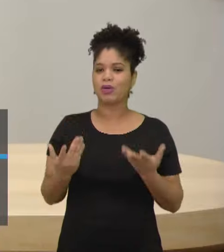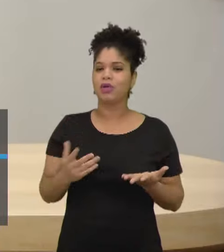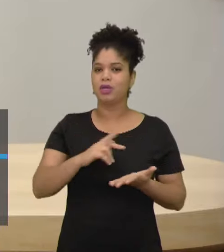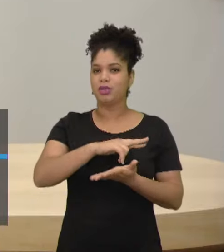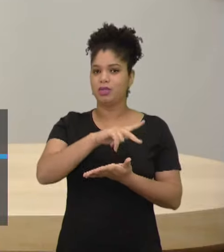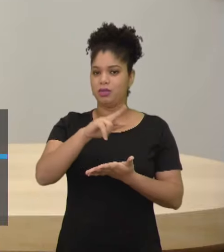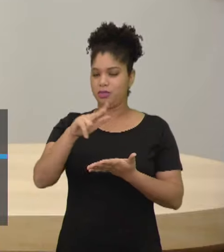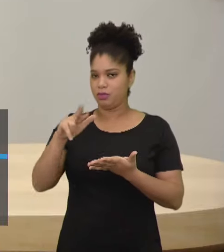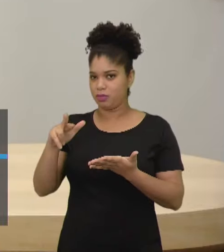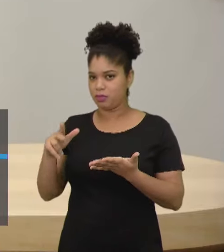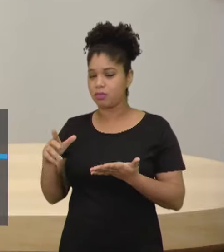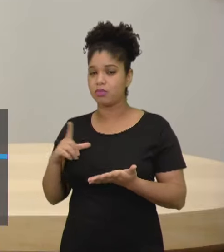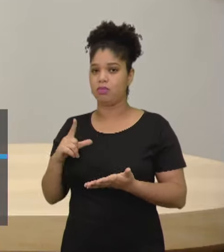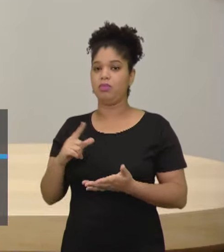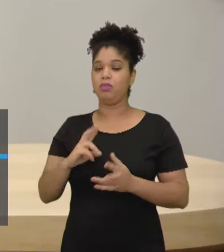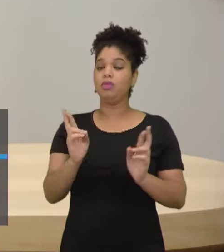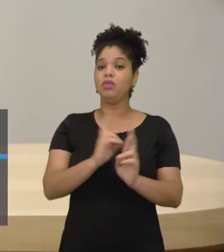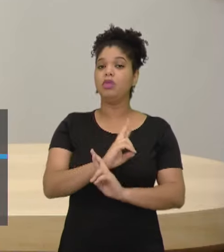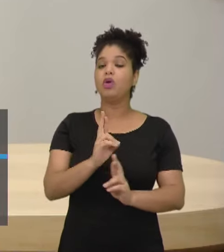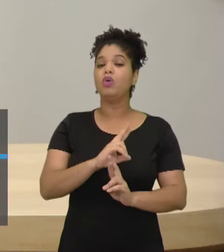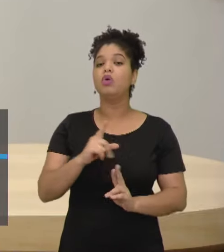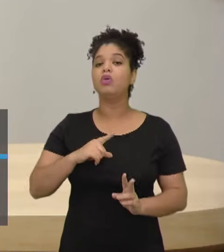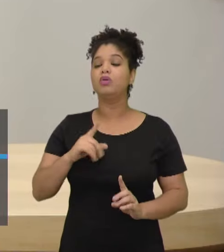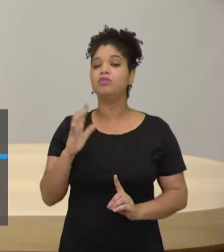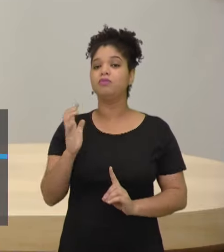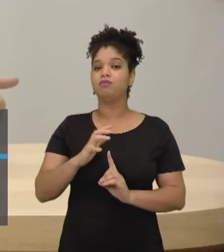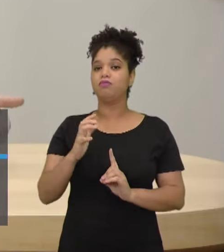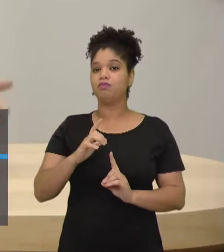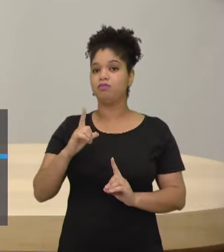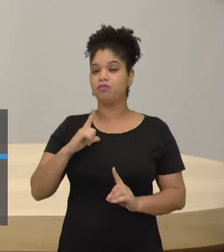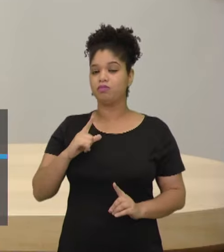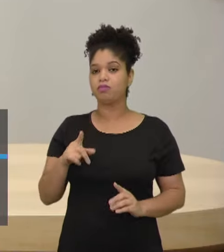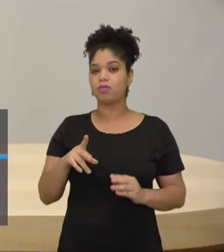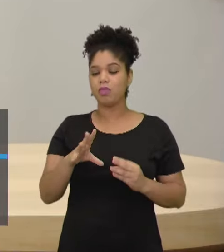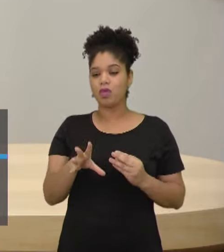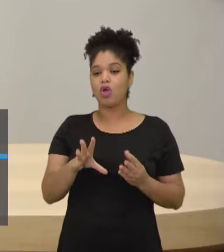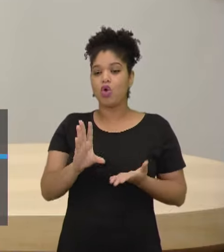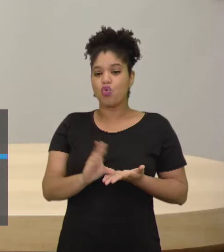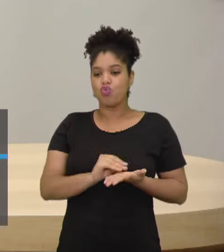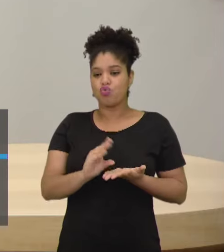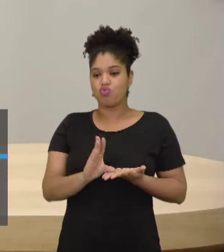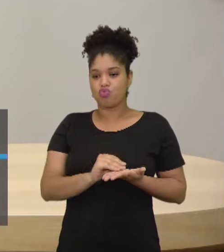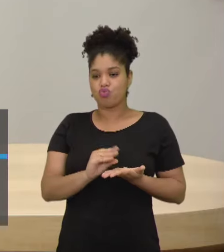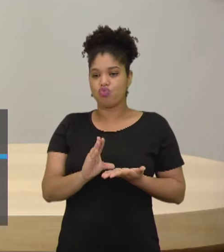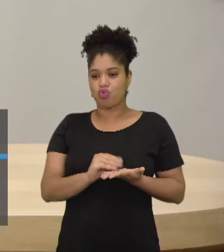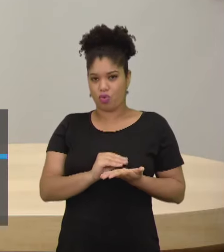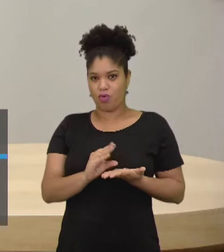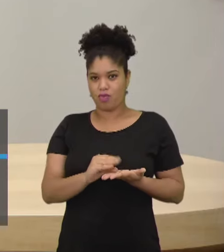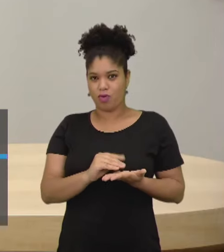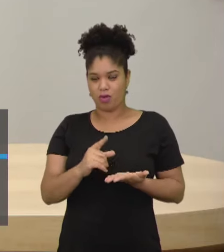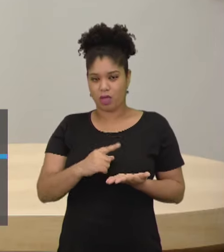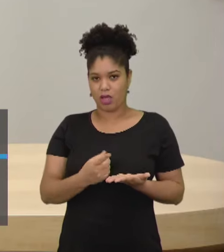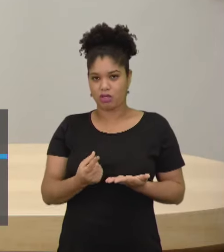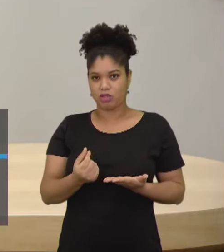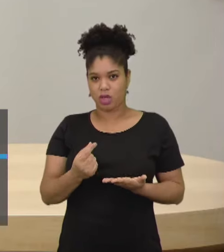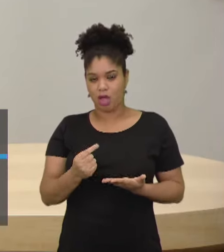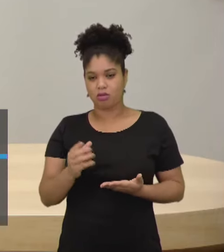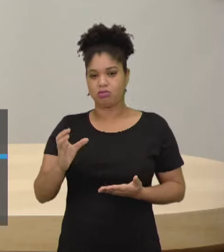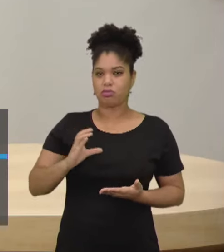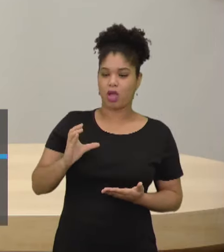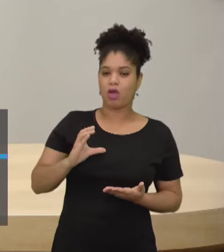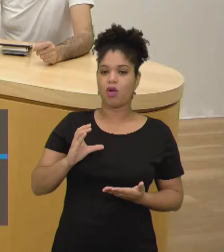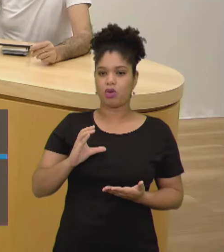outros fatores aí que incidem diretamente na acumulação ou no gasto, né, de riqueza, não é